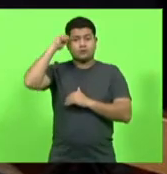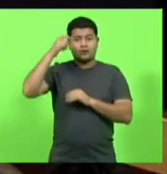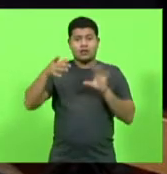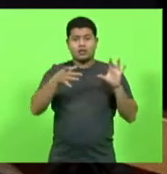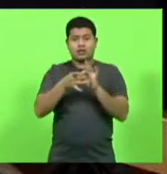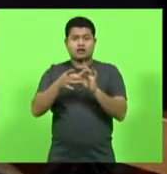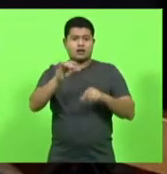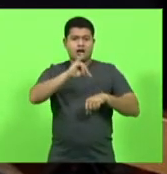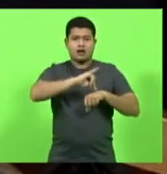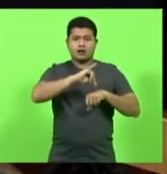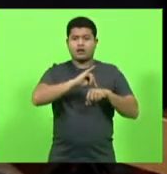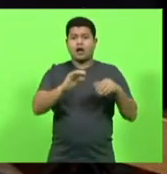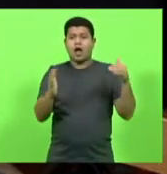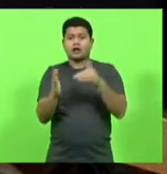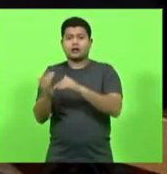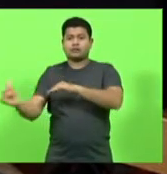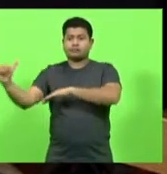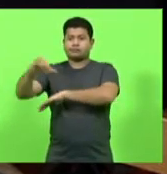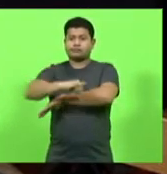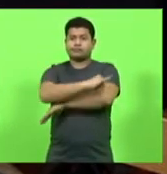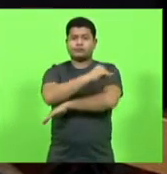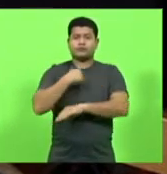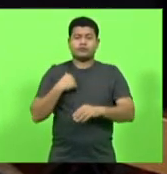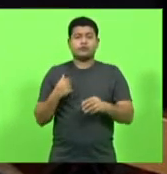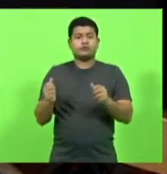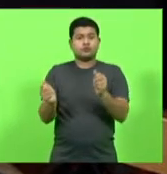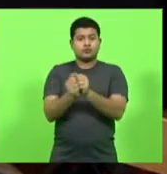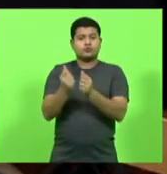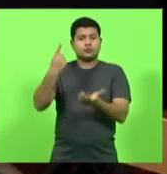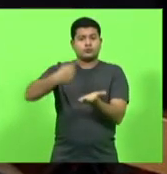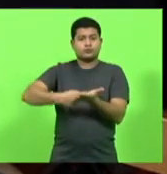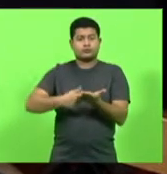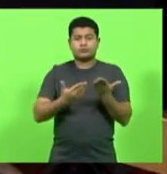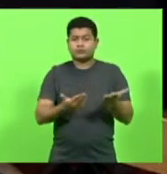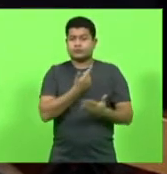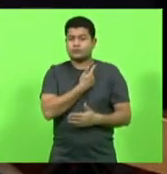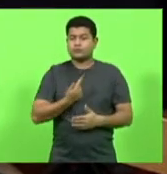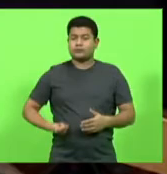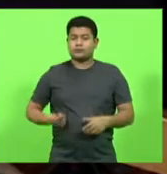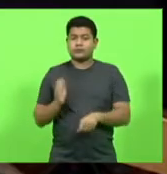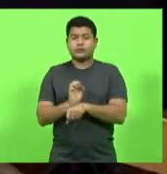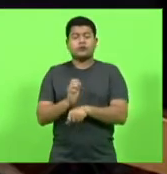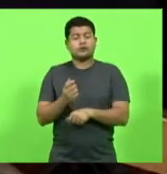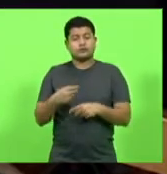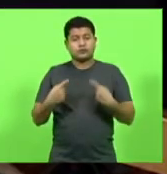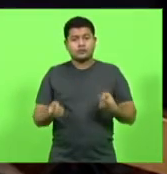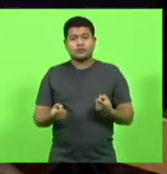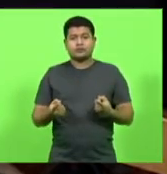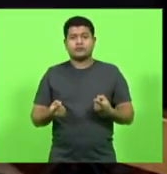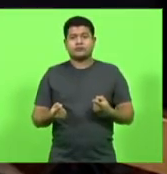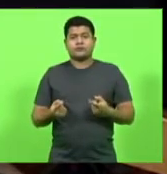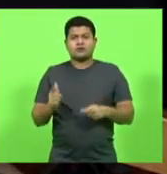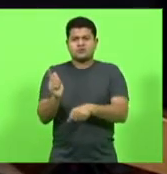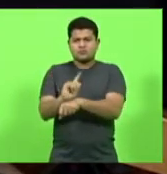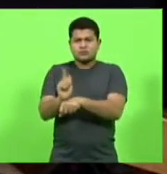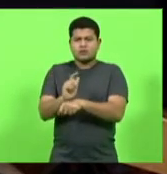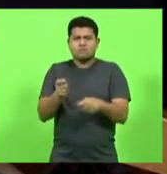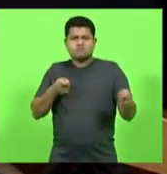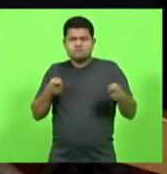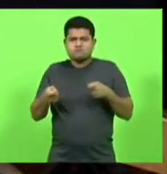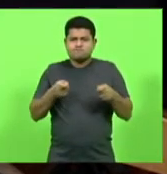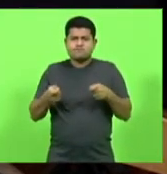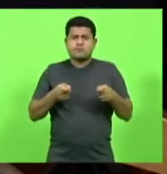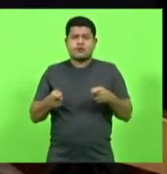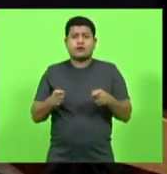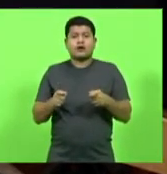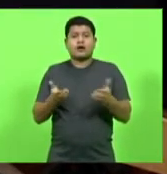aeroporto, fruto de um convênio com o governo do estado. Então, os recursos estaduais, fruto da gestão, da economia, de